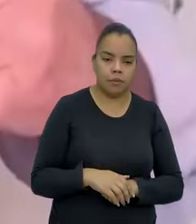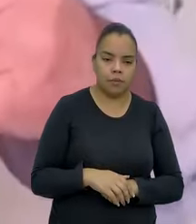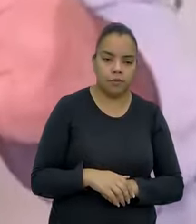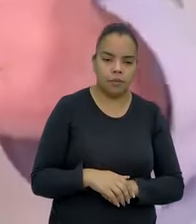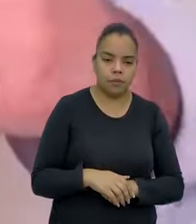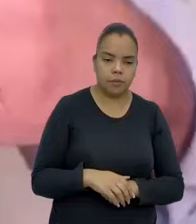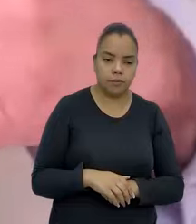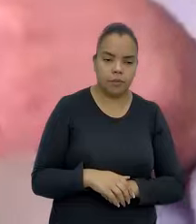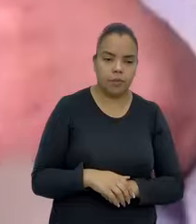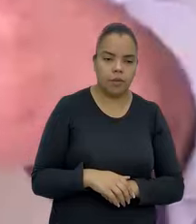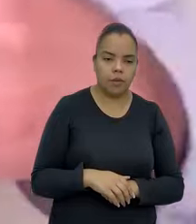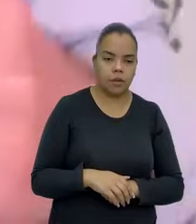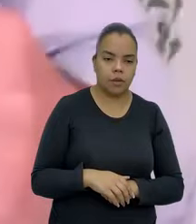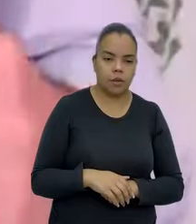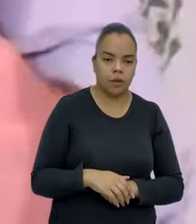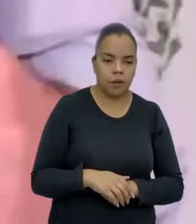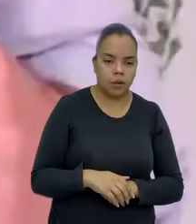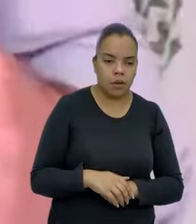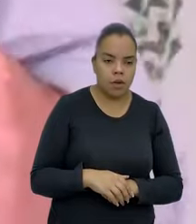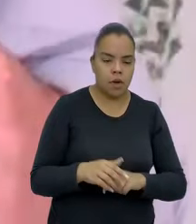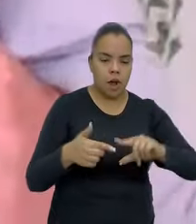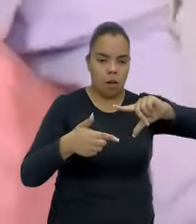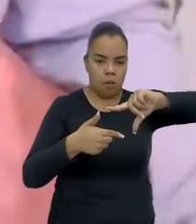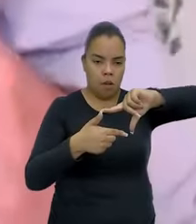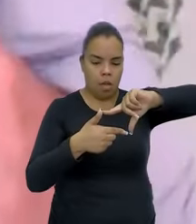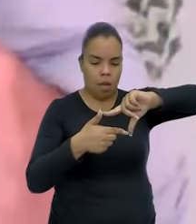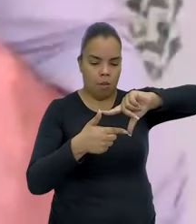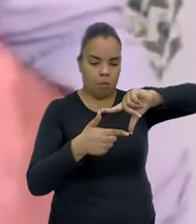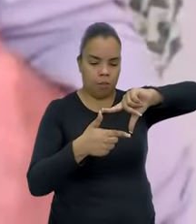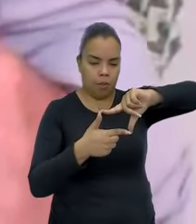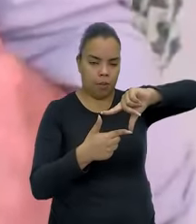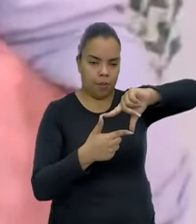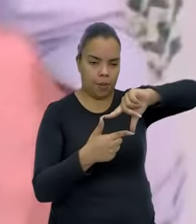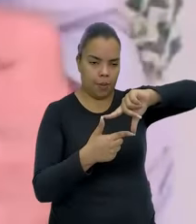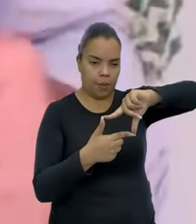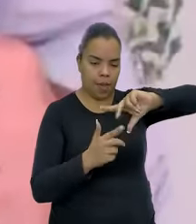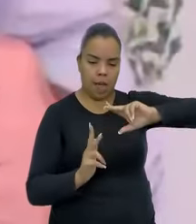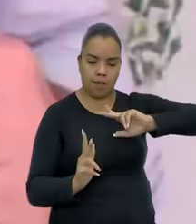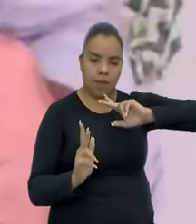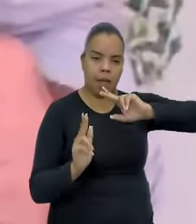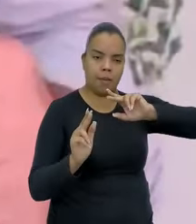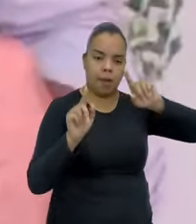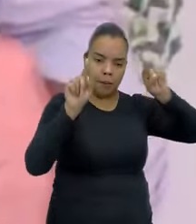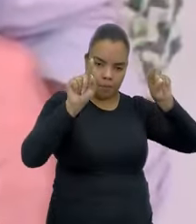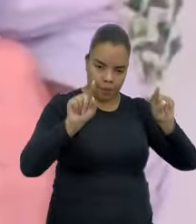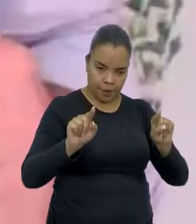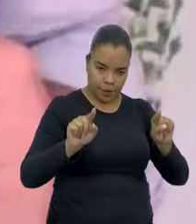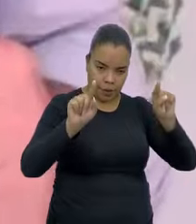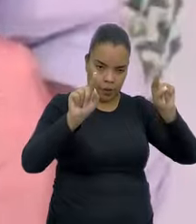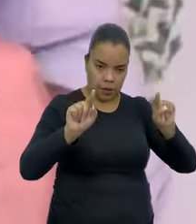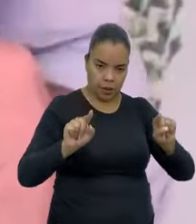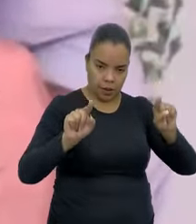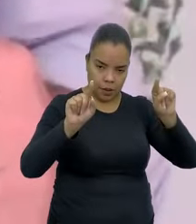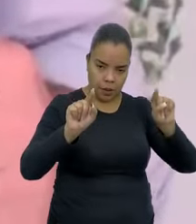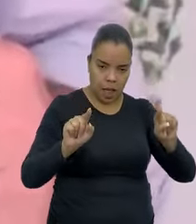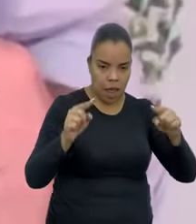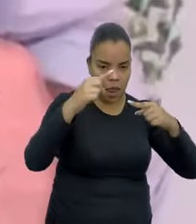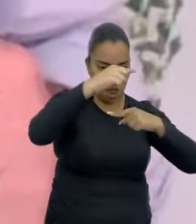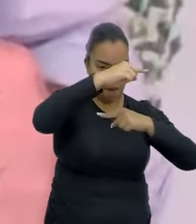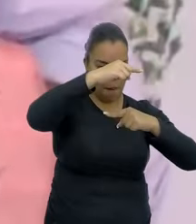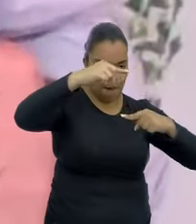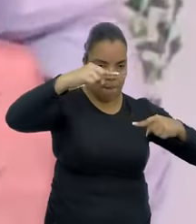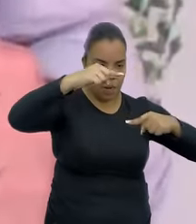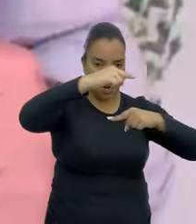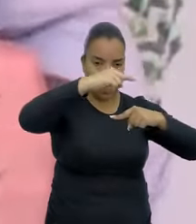retângulo ele possui lados opostos Paralelos né então tanto superior como inferior